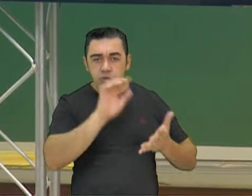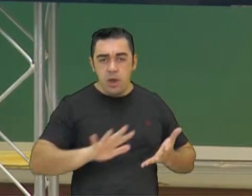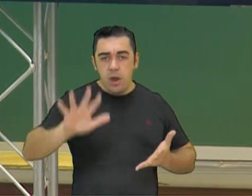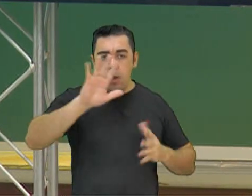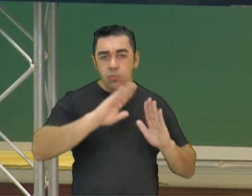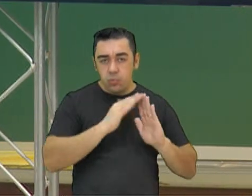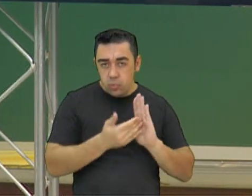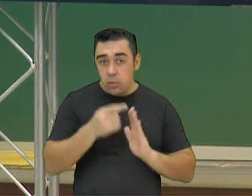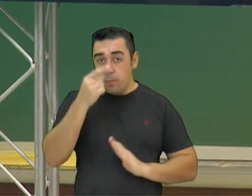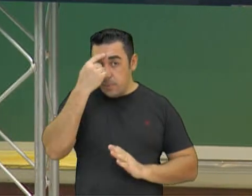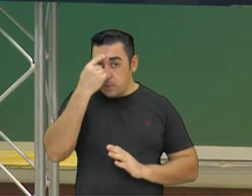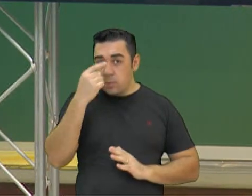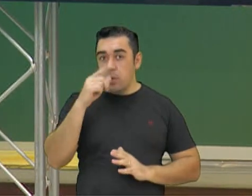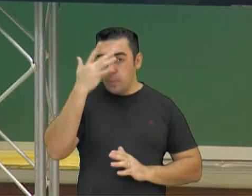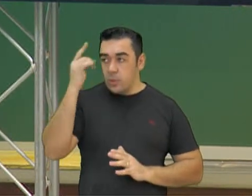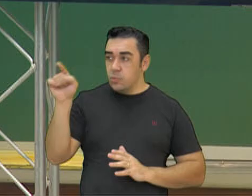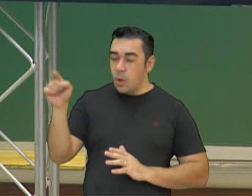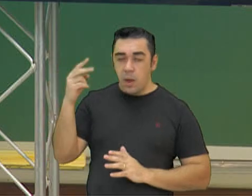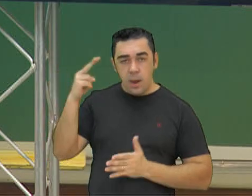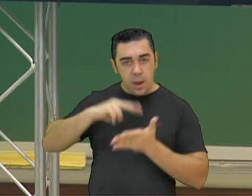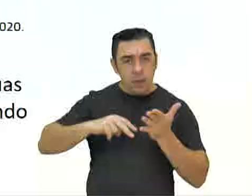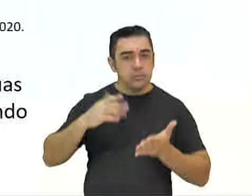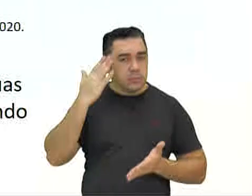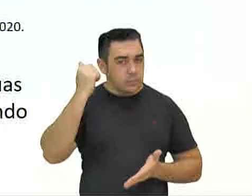sempre pensando que o leitor tem que ser convencido disso.